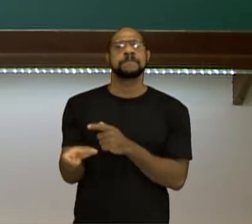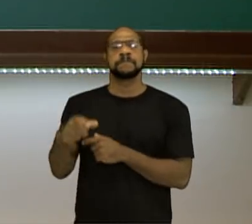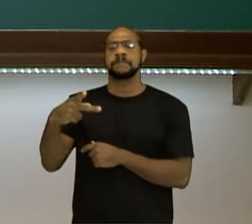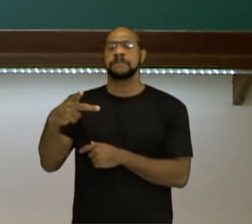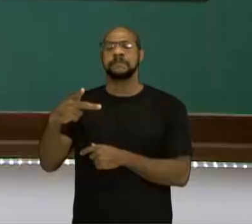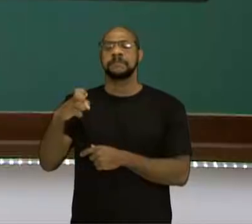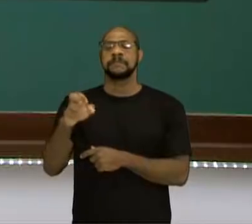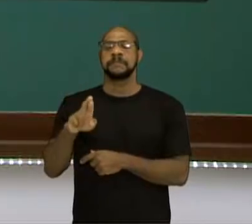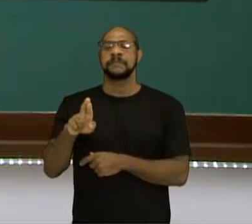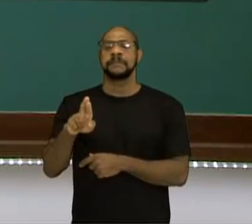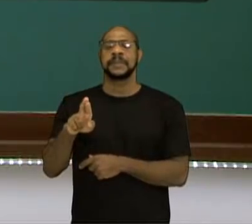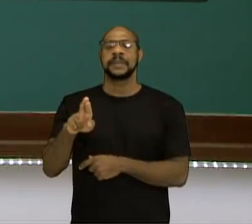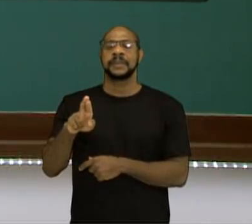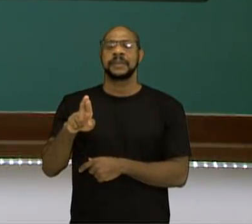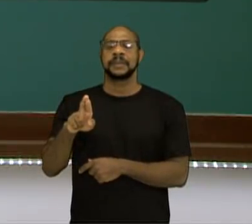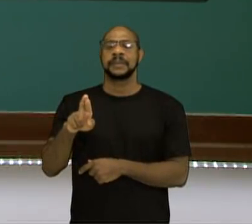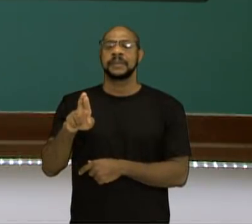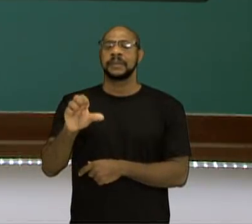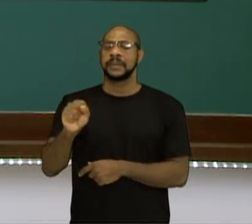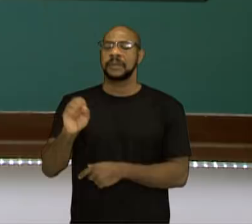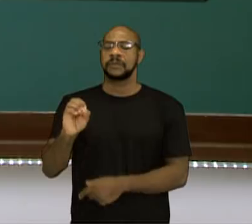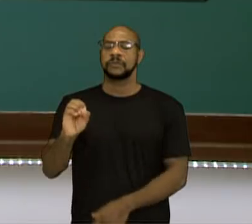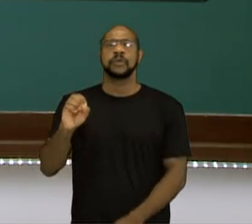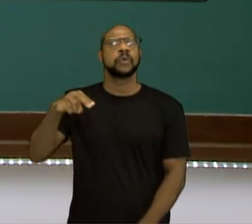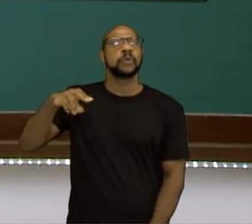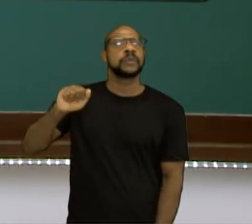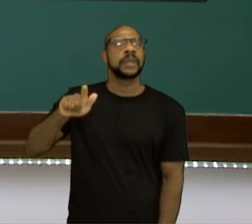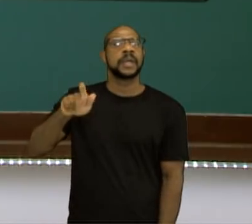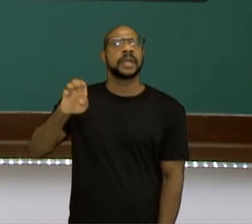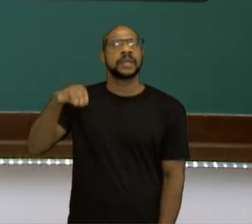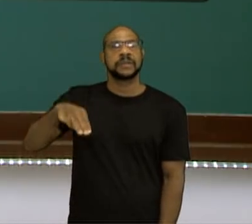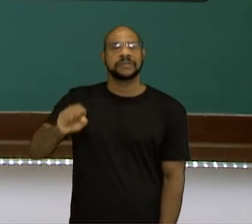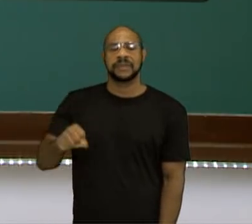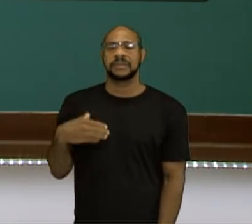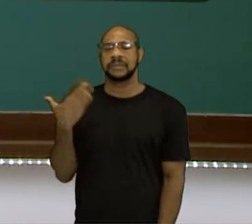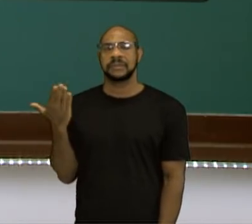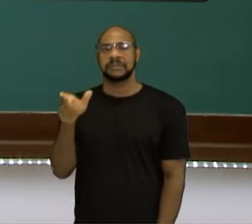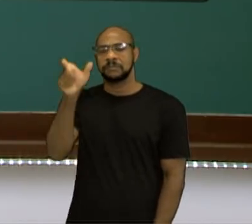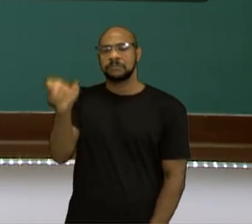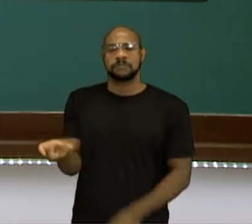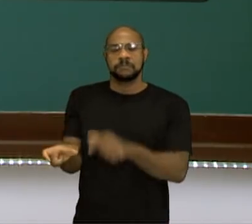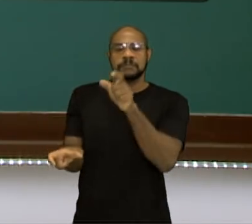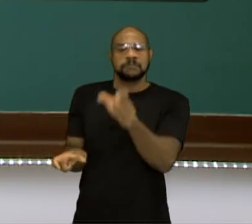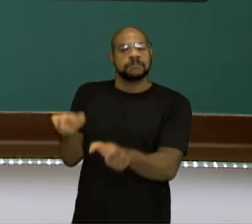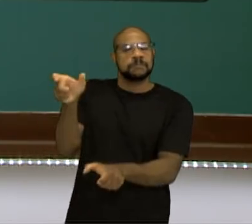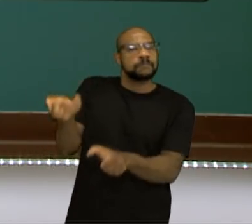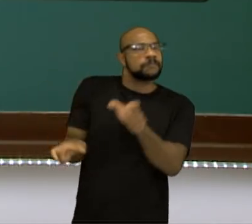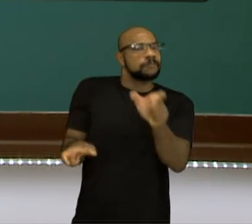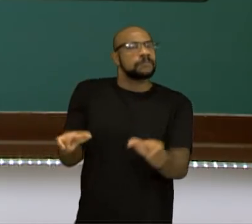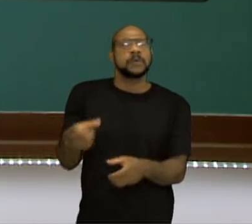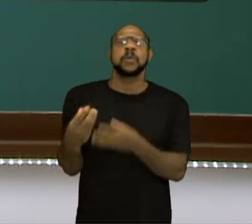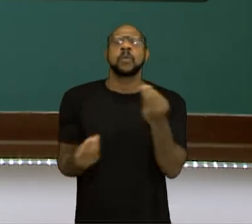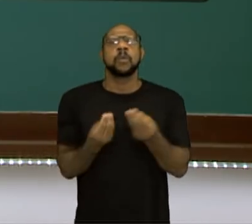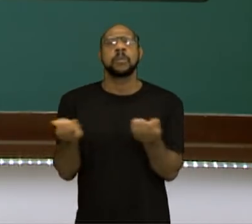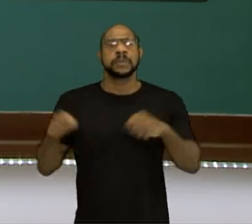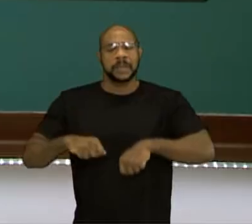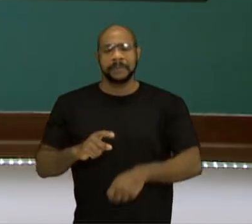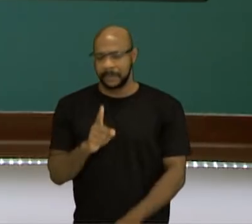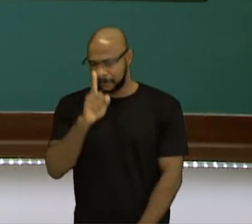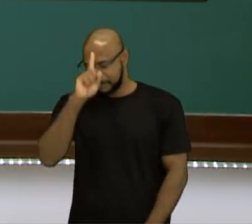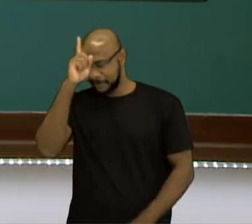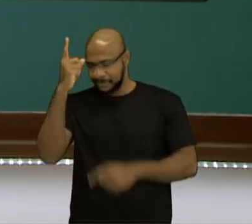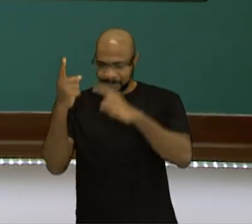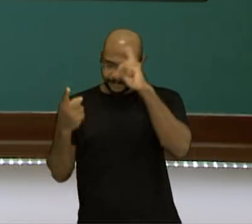Personagens. E aí, como que nós podemos recriar, né, ou criar personagens para as